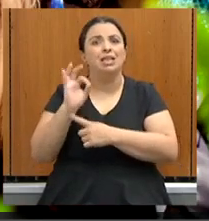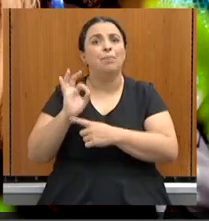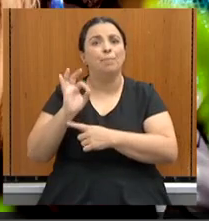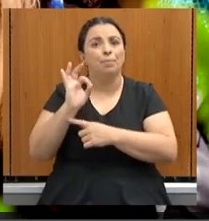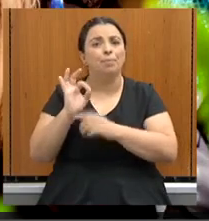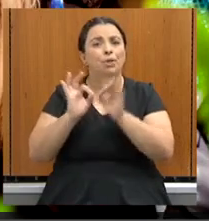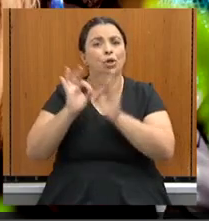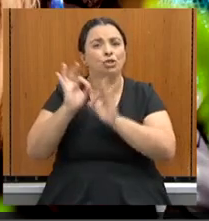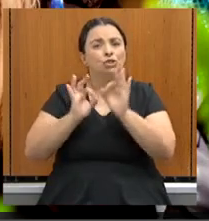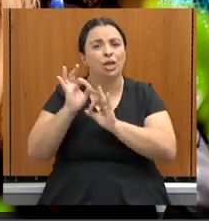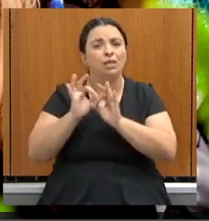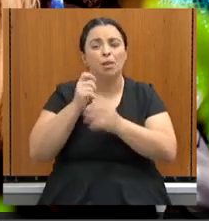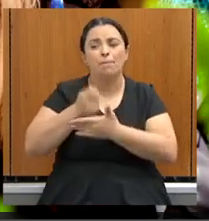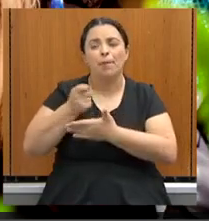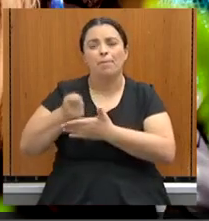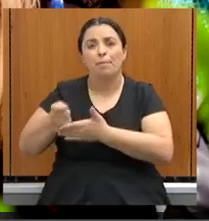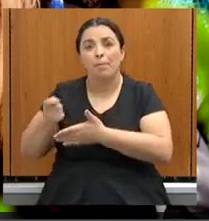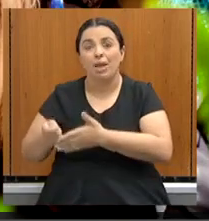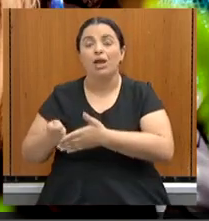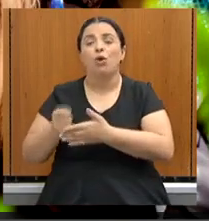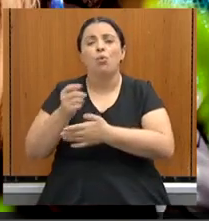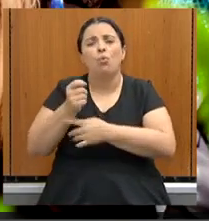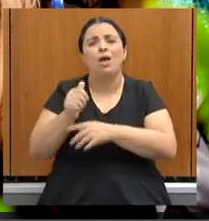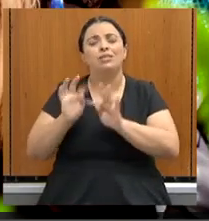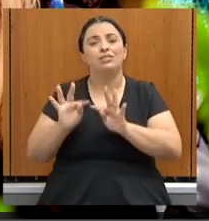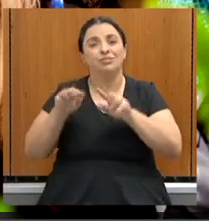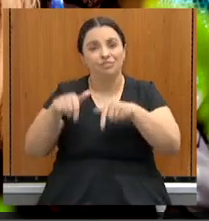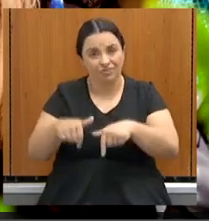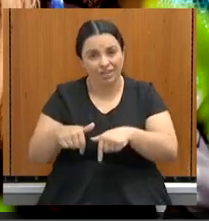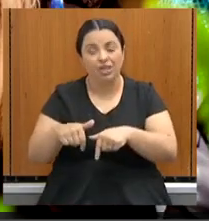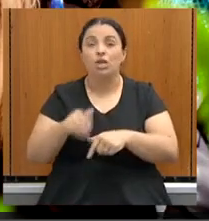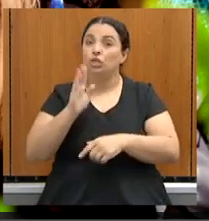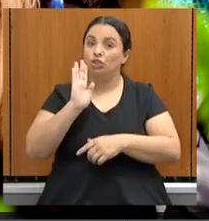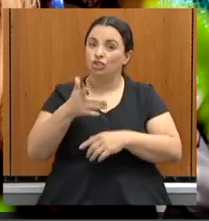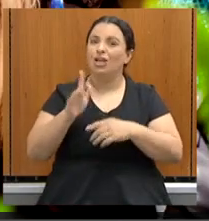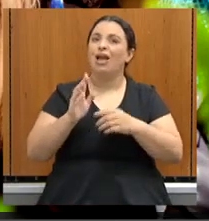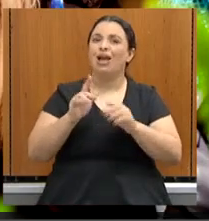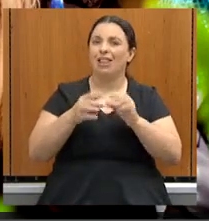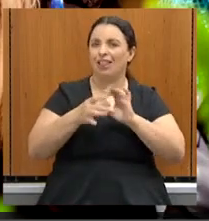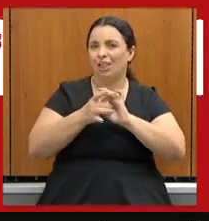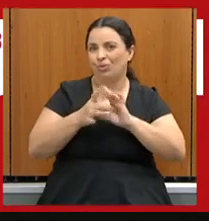terminando de pagar depois que foi autorizada a prorrogação.